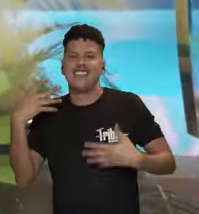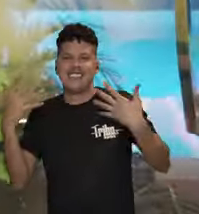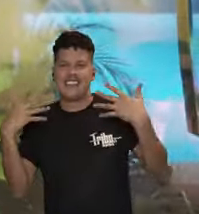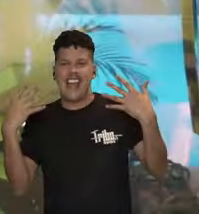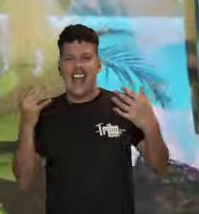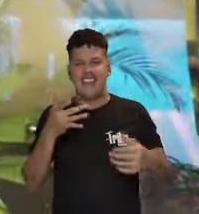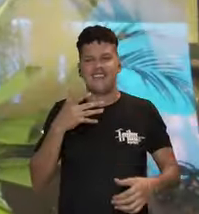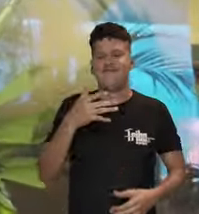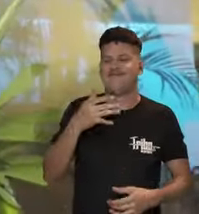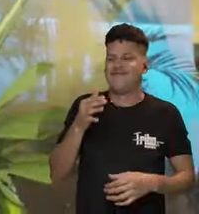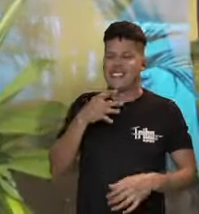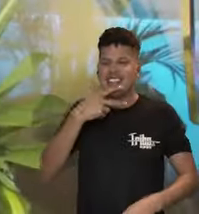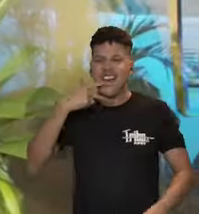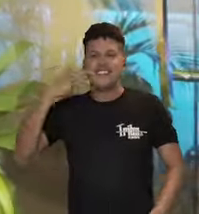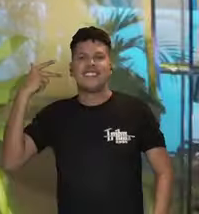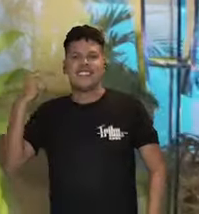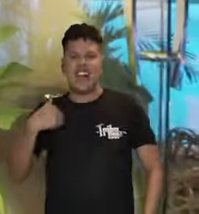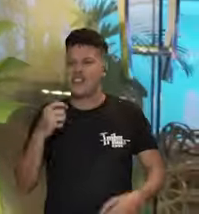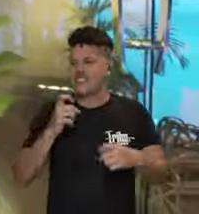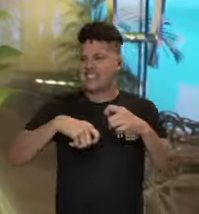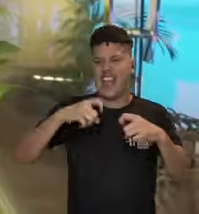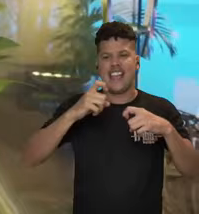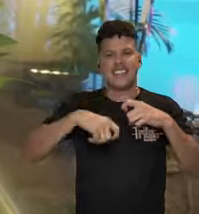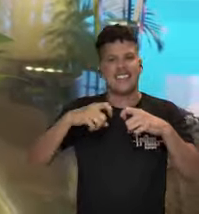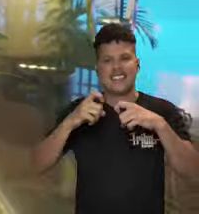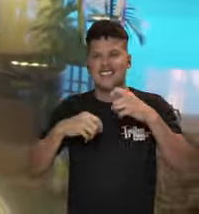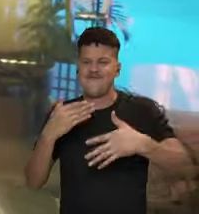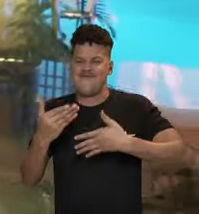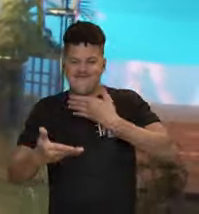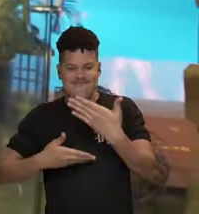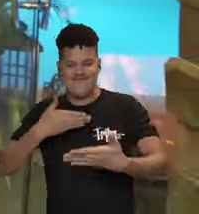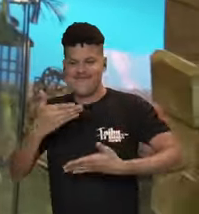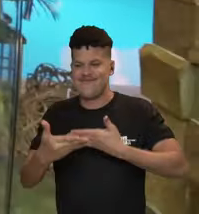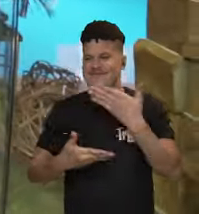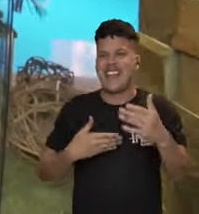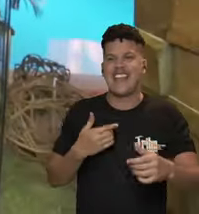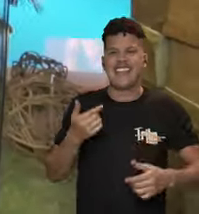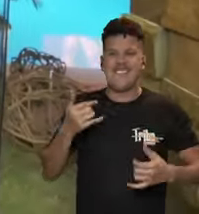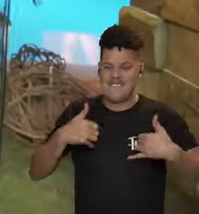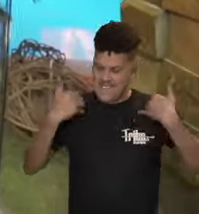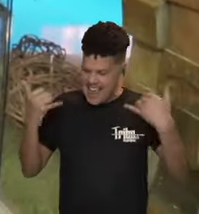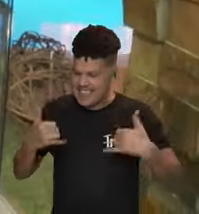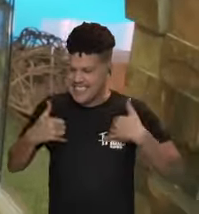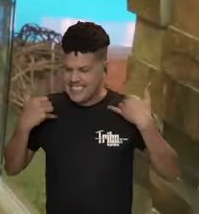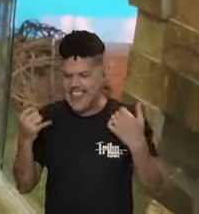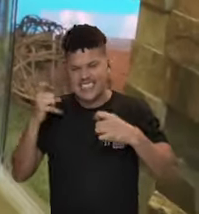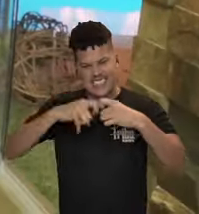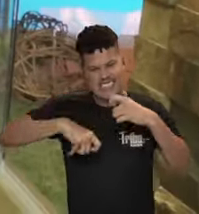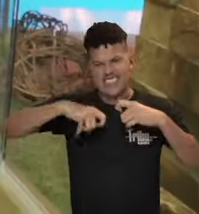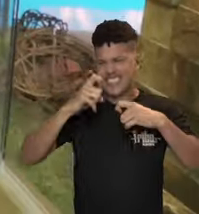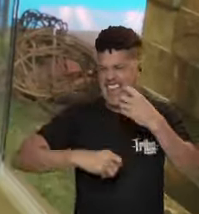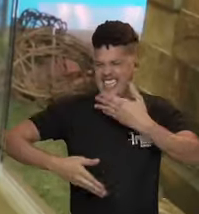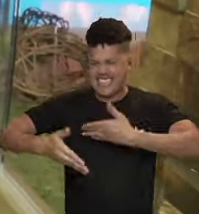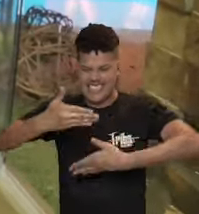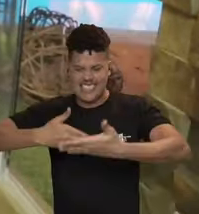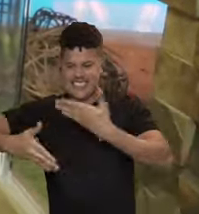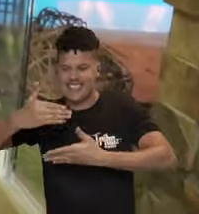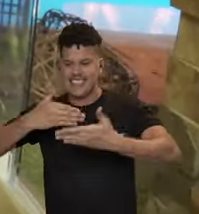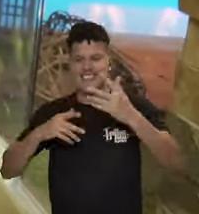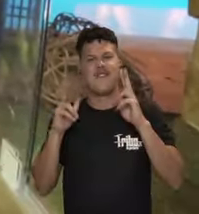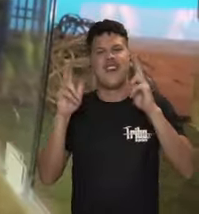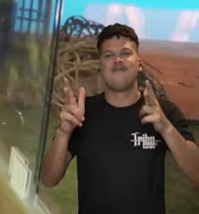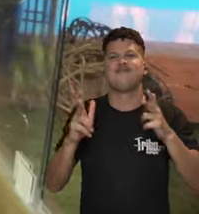e chocolate, sexy diamante. Tô virado desde sexta na hoje é que nem funk. Uns de double back,